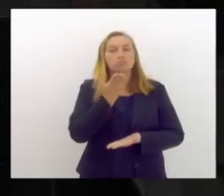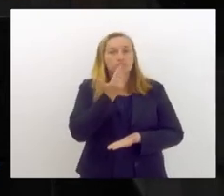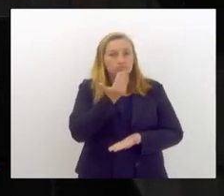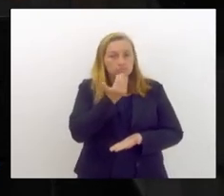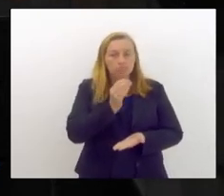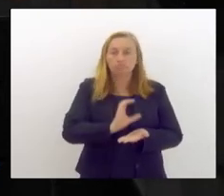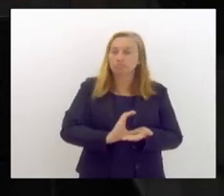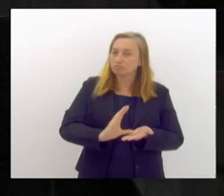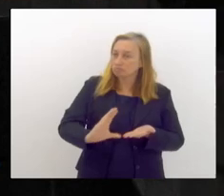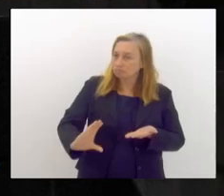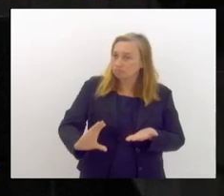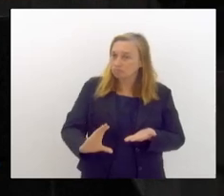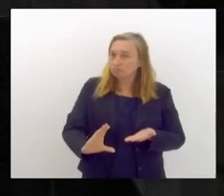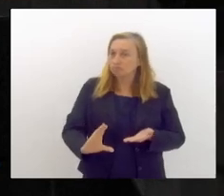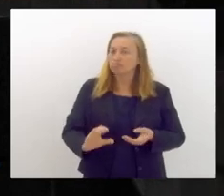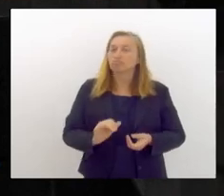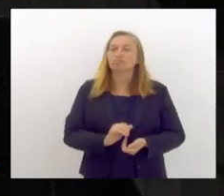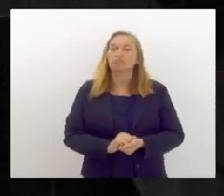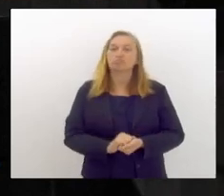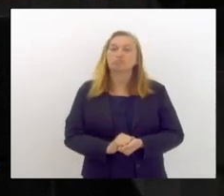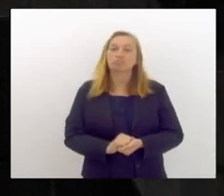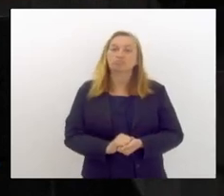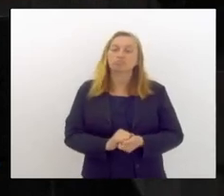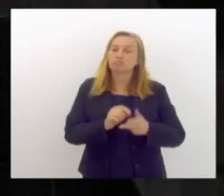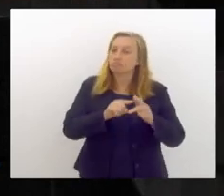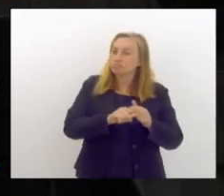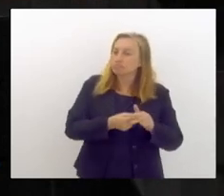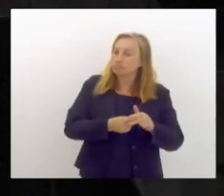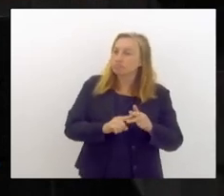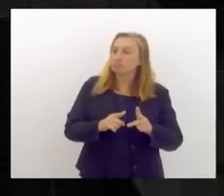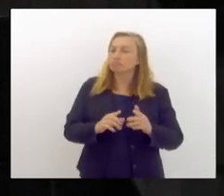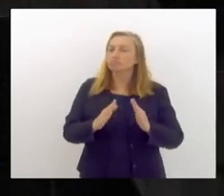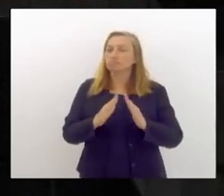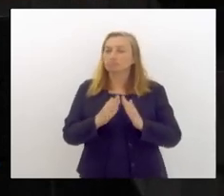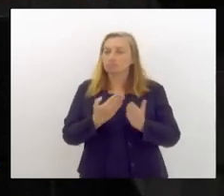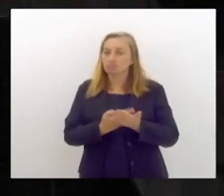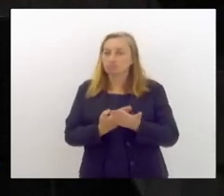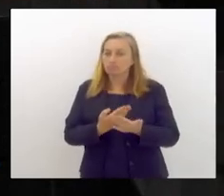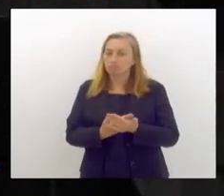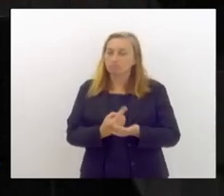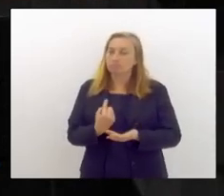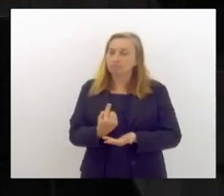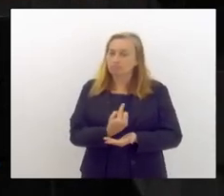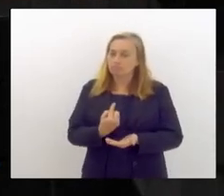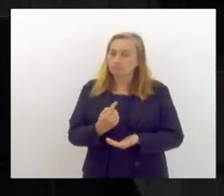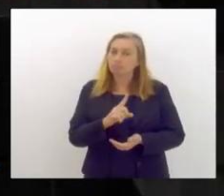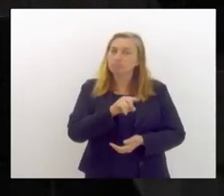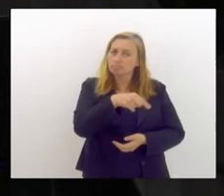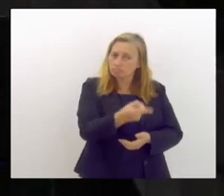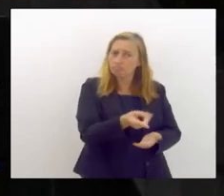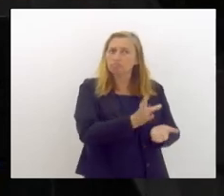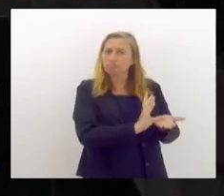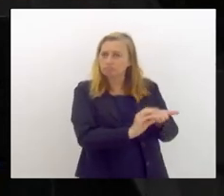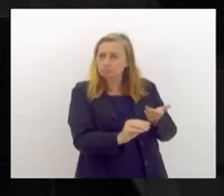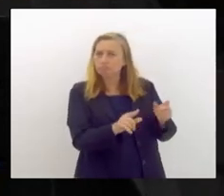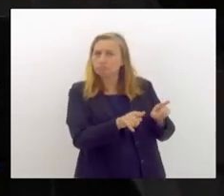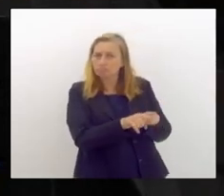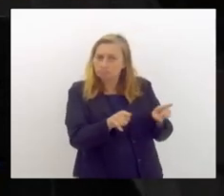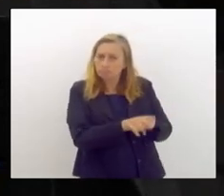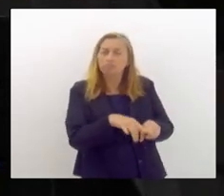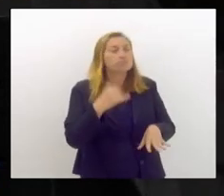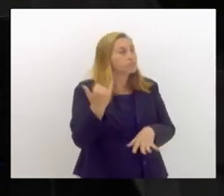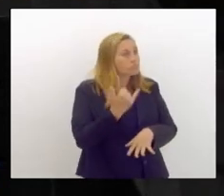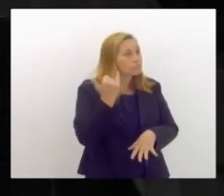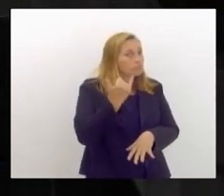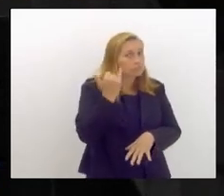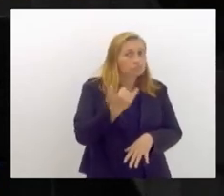no repasse dos recursos da manutenção das nossas unidades. Existem outras pautas extremamente